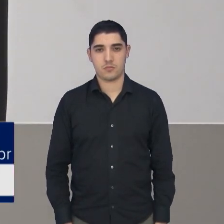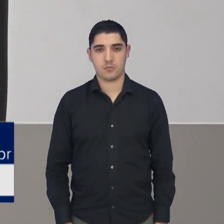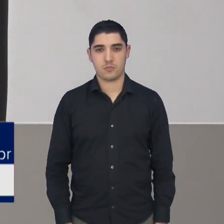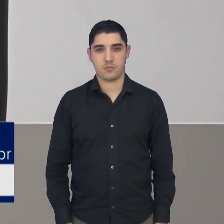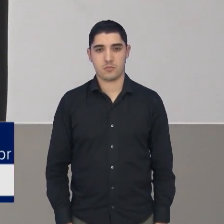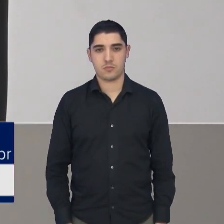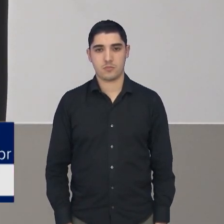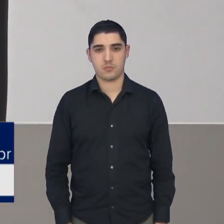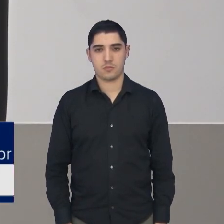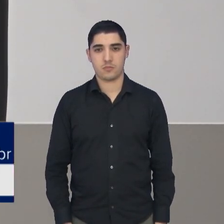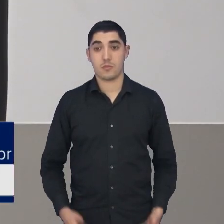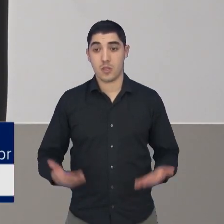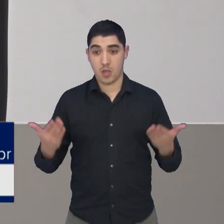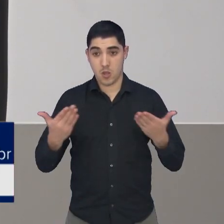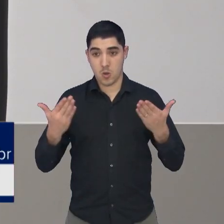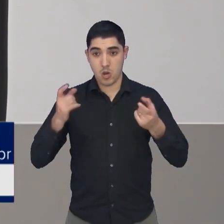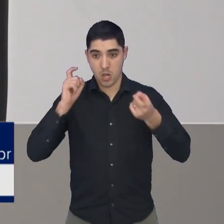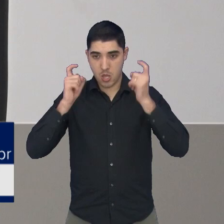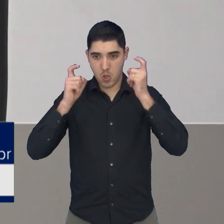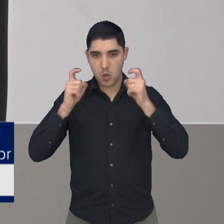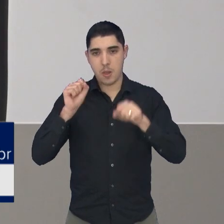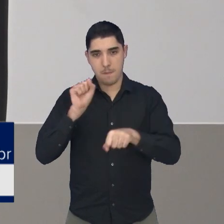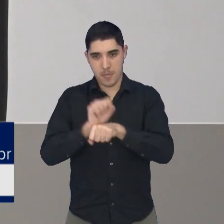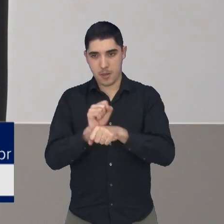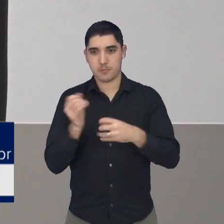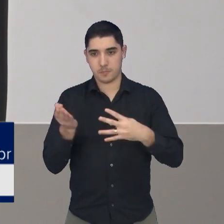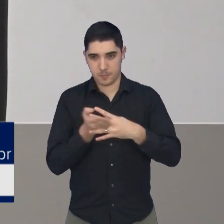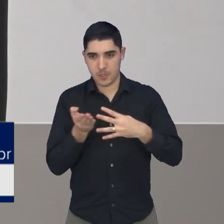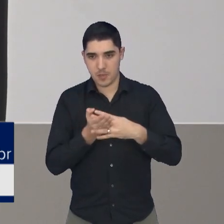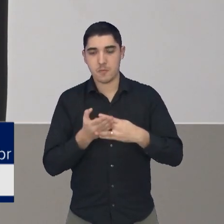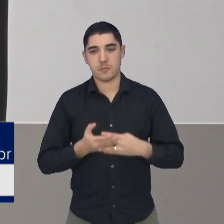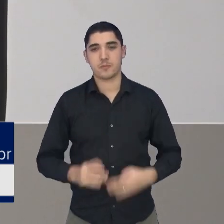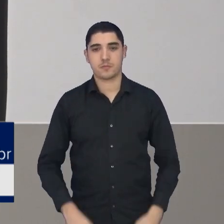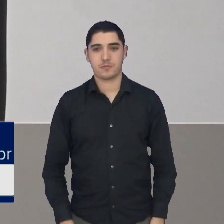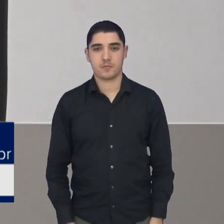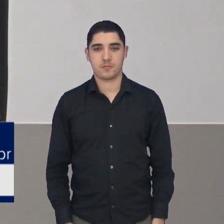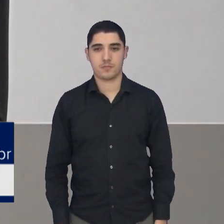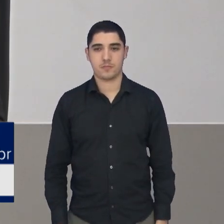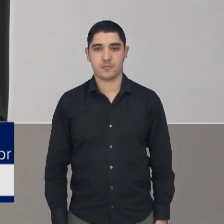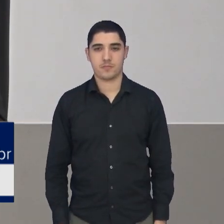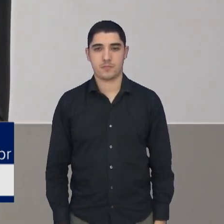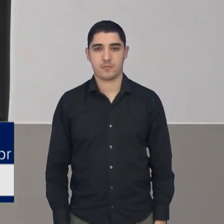Nós vamos suspender a sessão para a reorganização da pauta por alguns minutos.